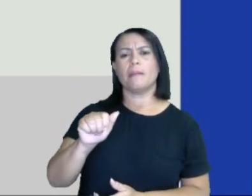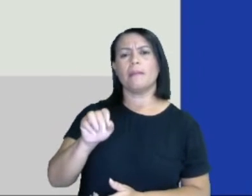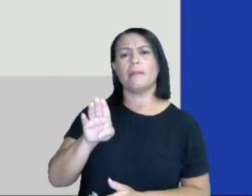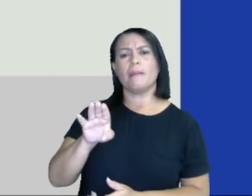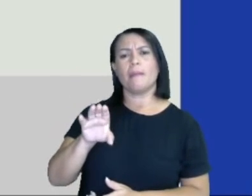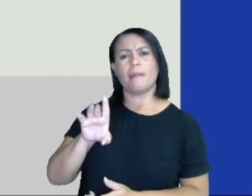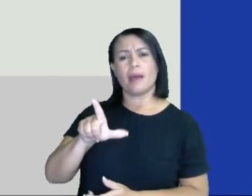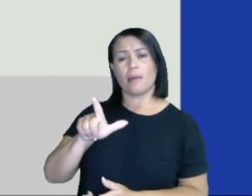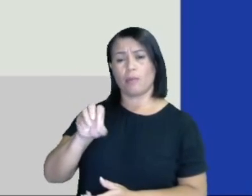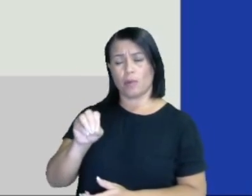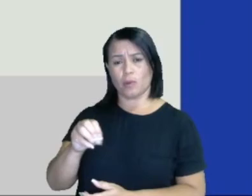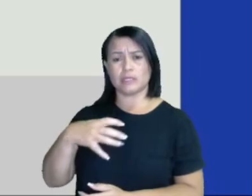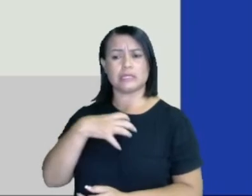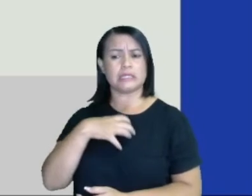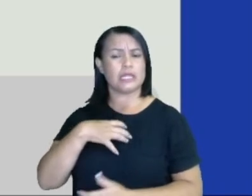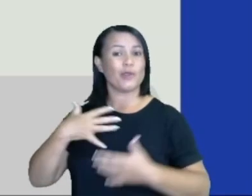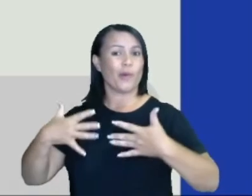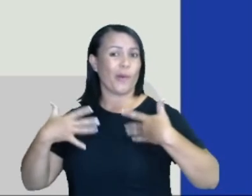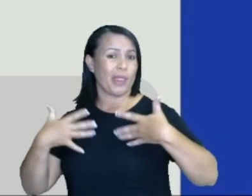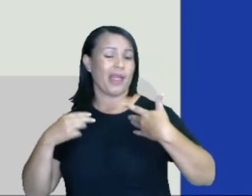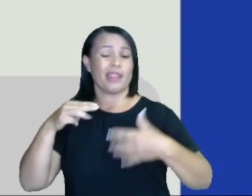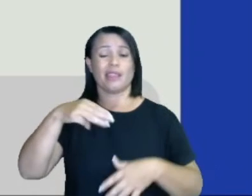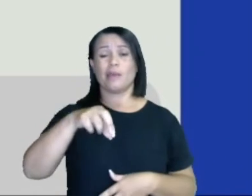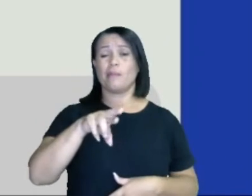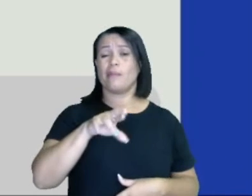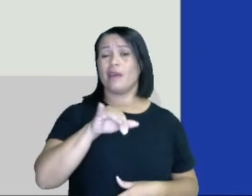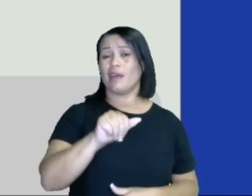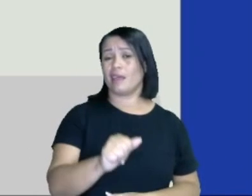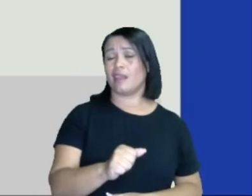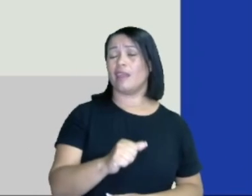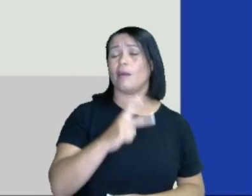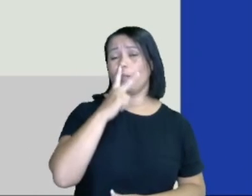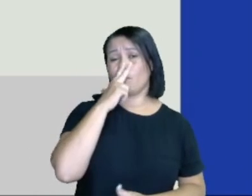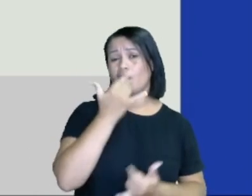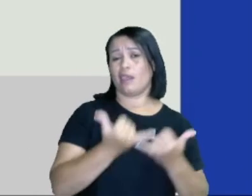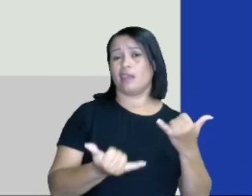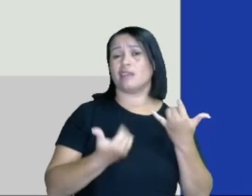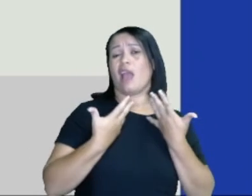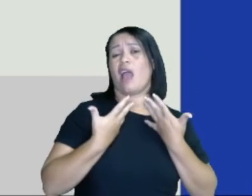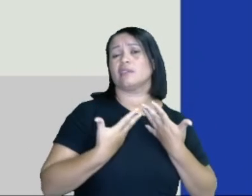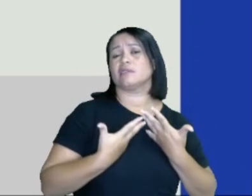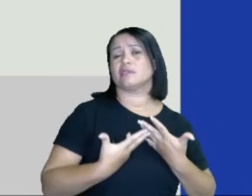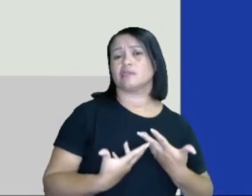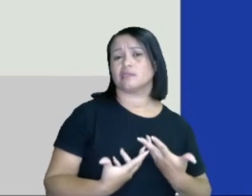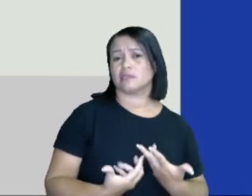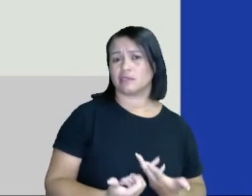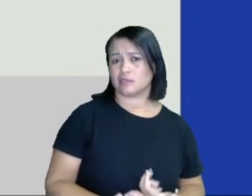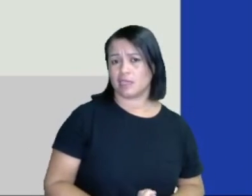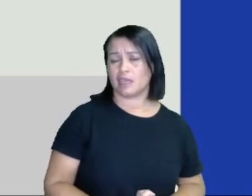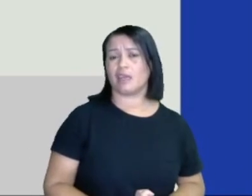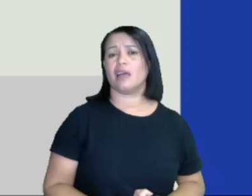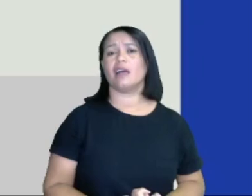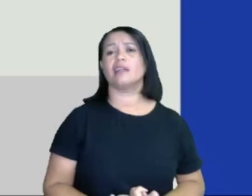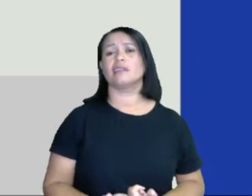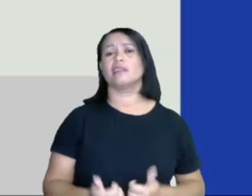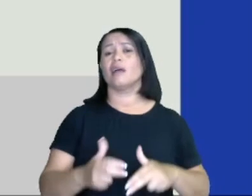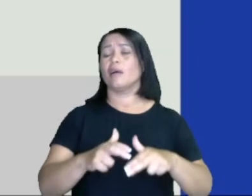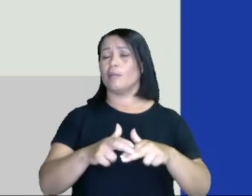contento. Maria se puso cansada em el viaje. Aí você vê a tradução, ó. Maria